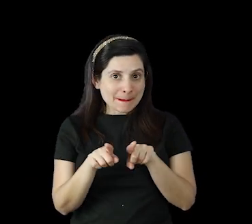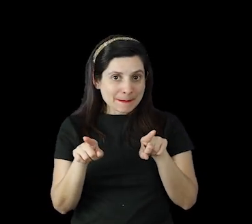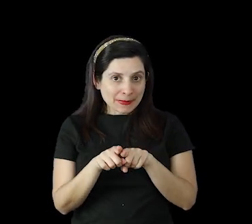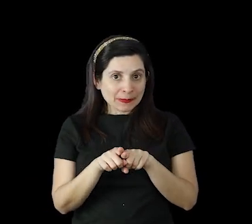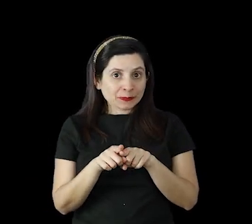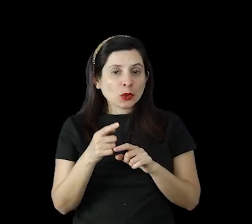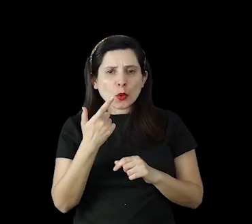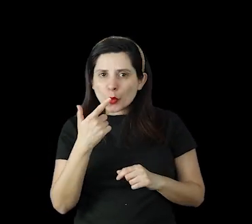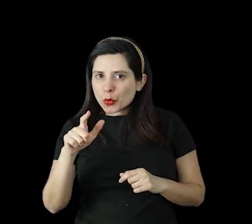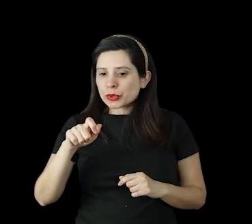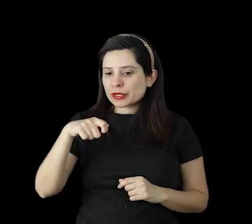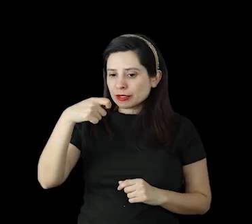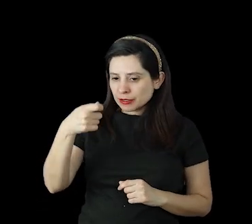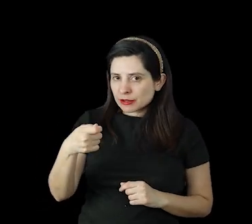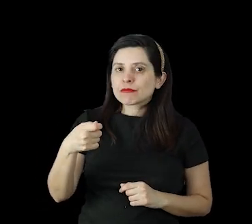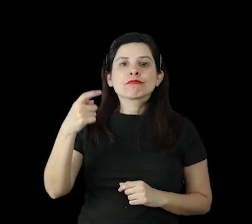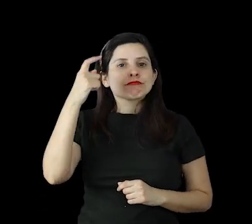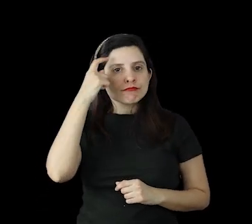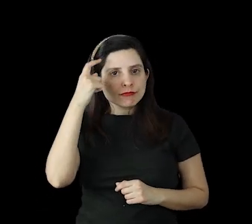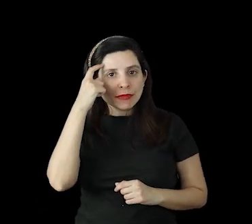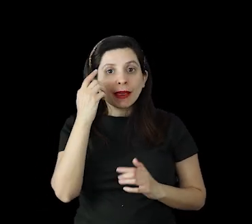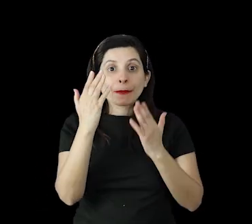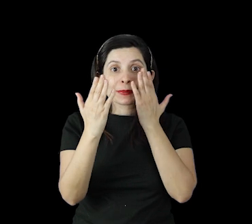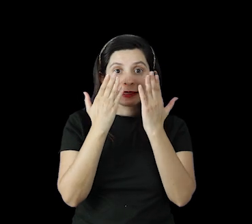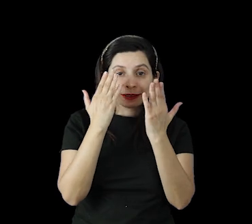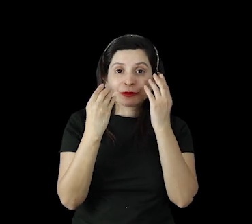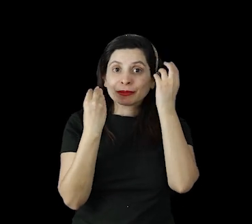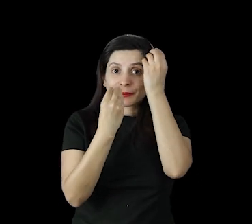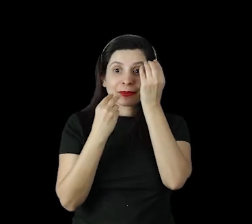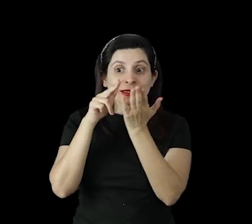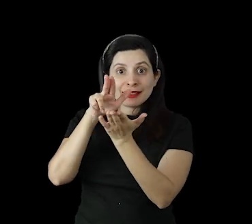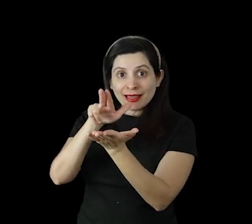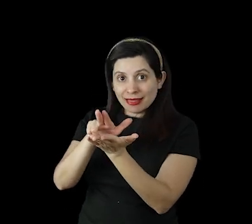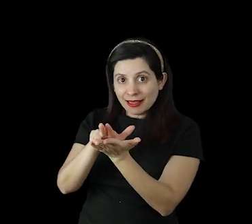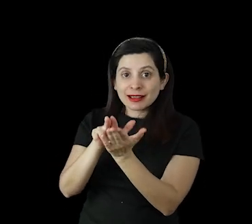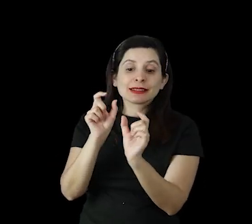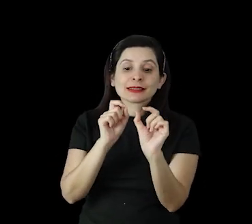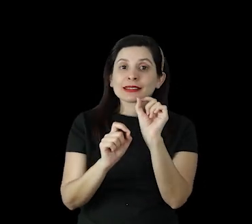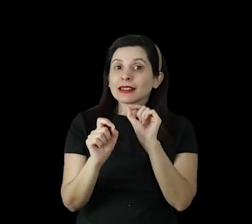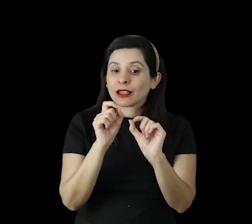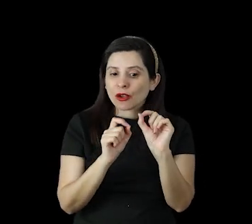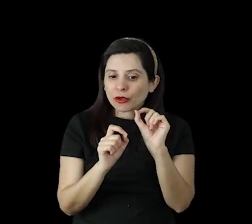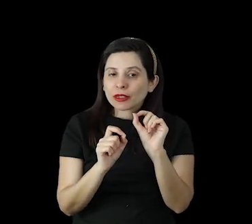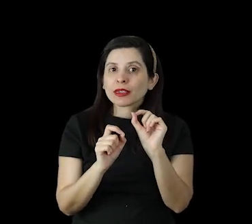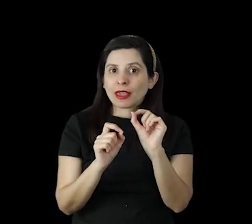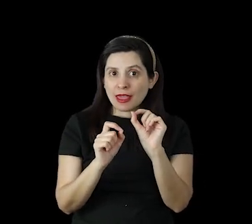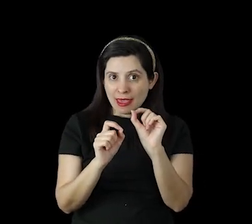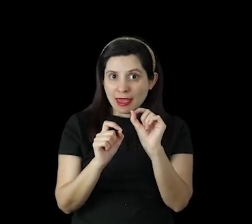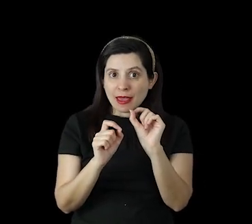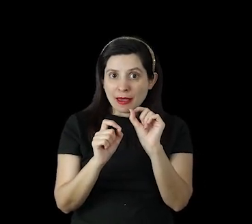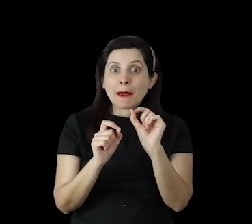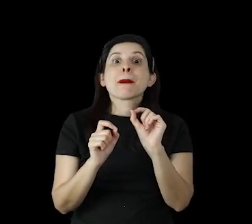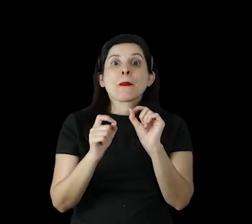uma outra questão aqui que eu me ocupo, assim, que é da psicologia da psicanálise, que fala da persona e da